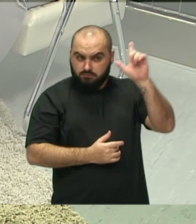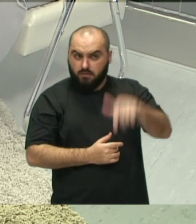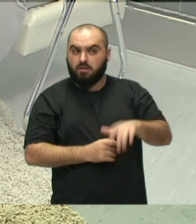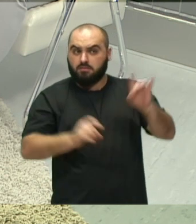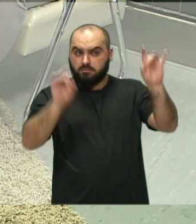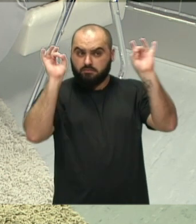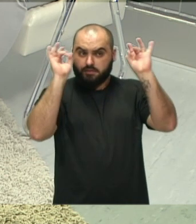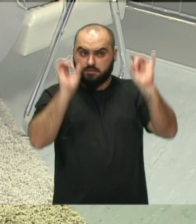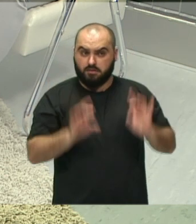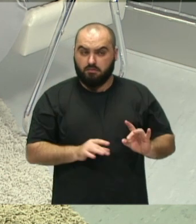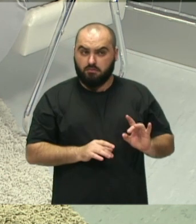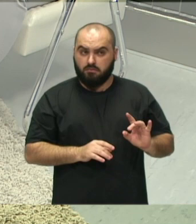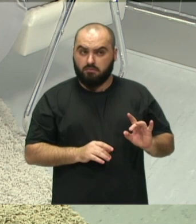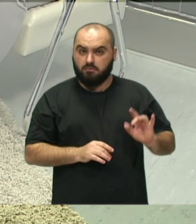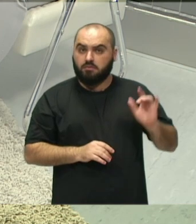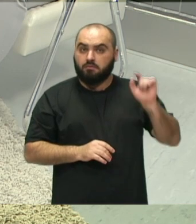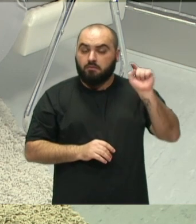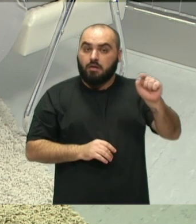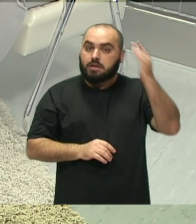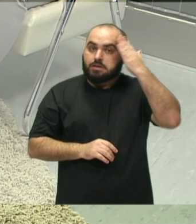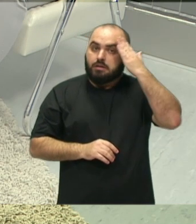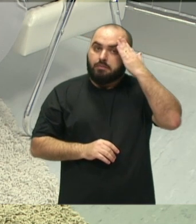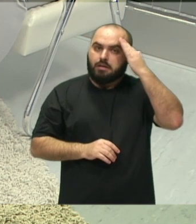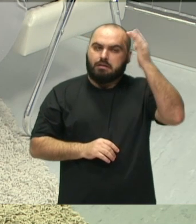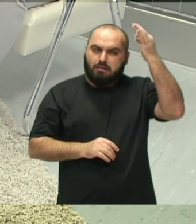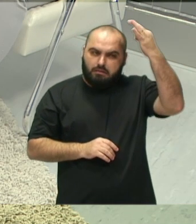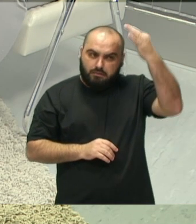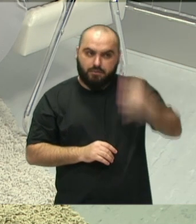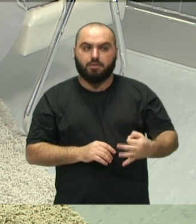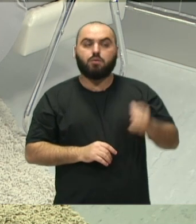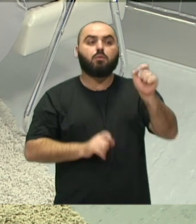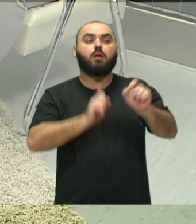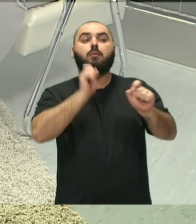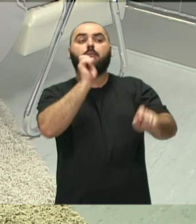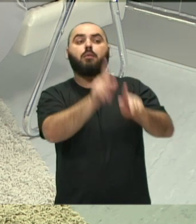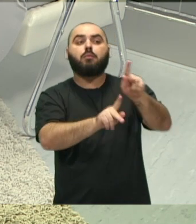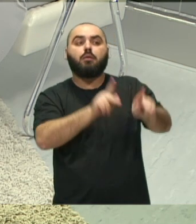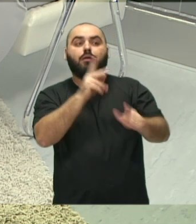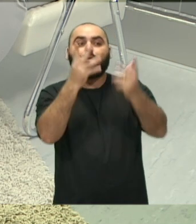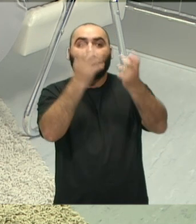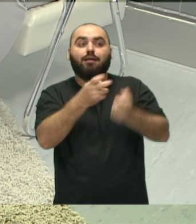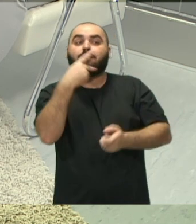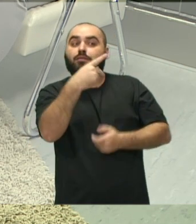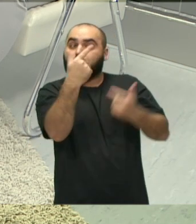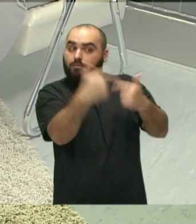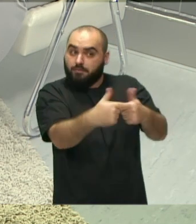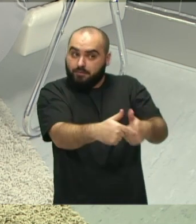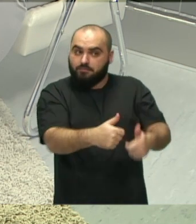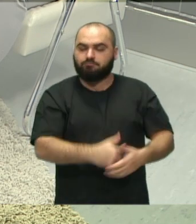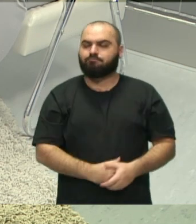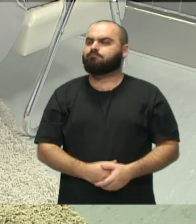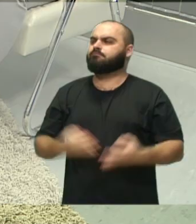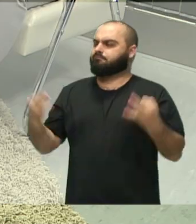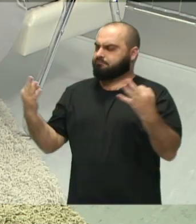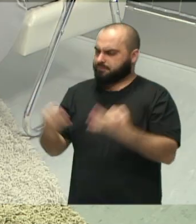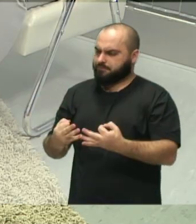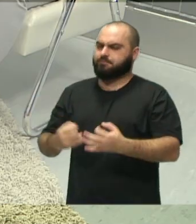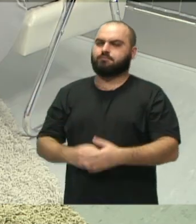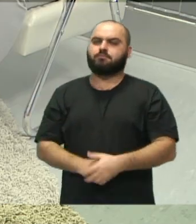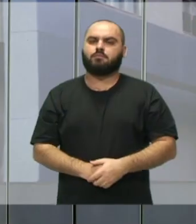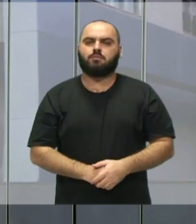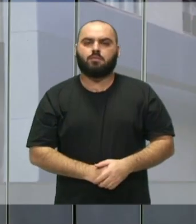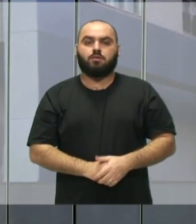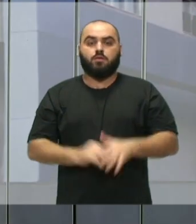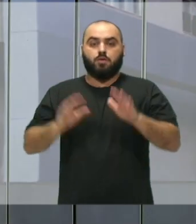diferencial para que o senhor saiba exatamente o que a população deseja e espera do seu mandato? Perfeito. Eu digo que as